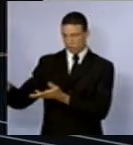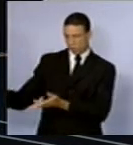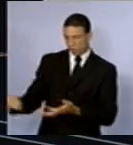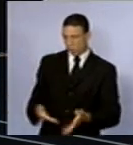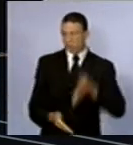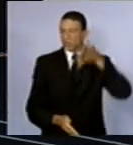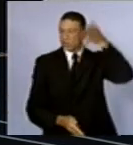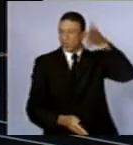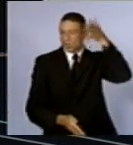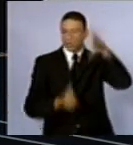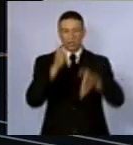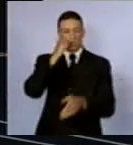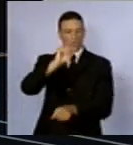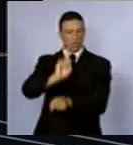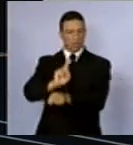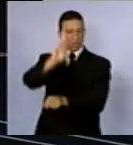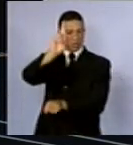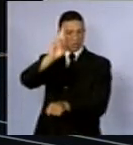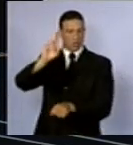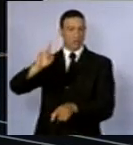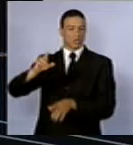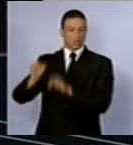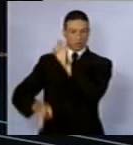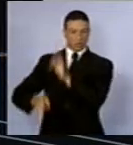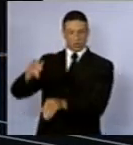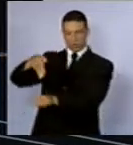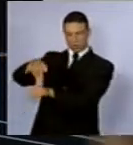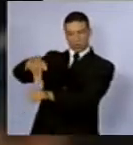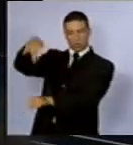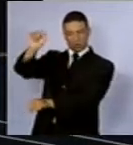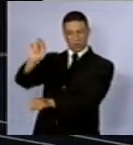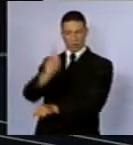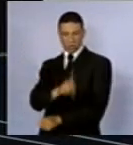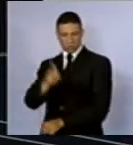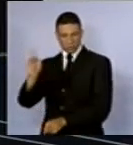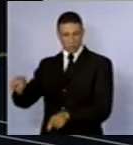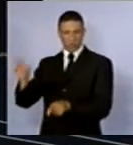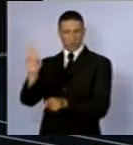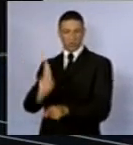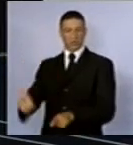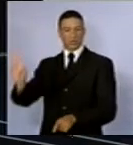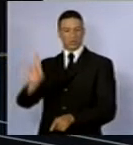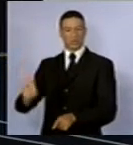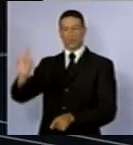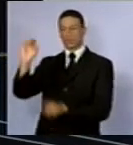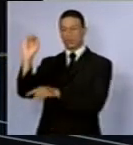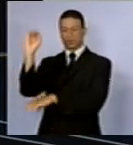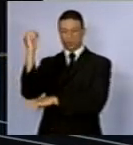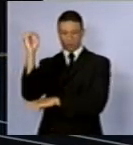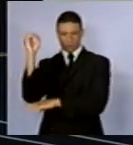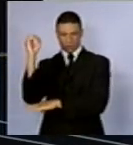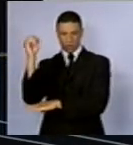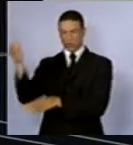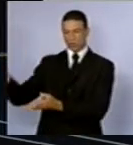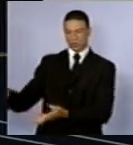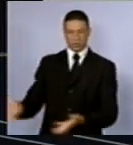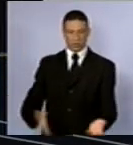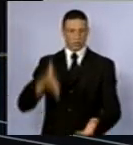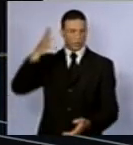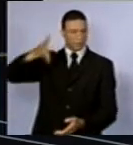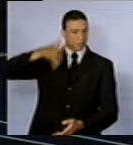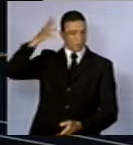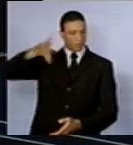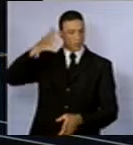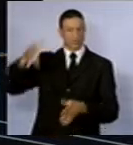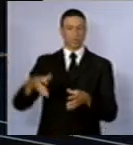Lima Marques graduado em ciências jurídicas e sociais mestre Doutora e professora titular da Universidade Federal do Rio Grande do Sul que falará pelo idec